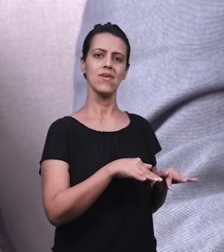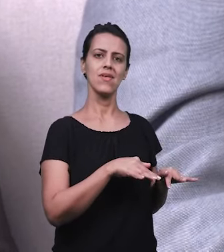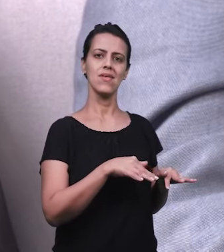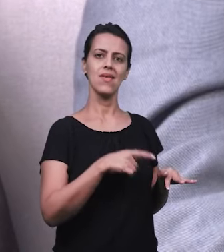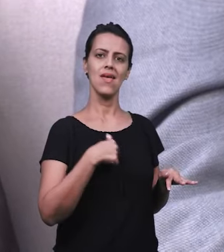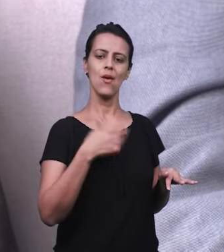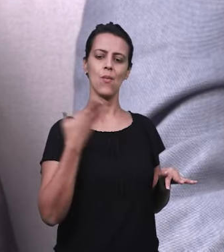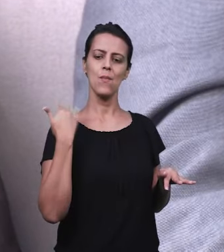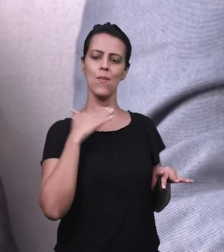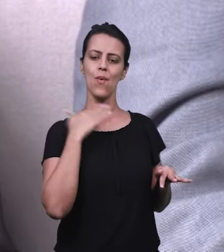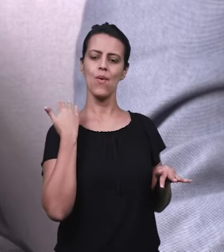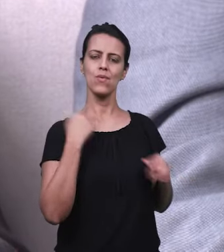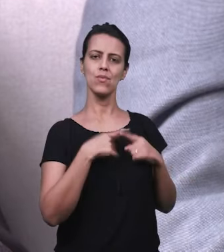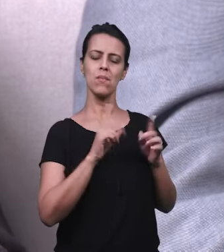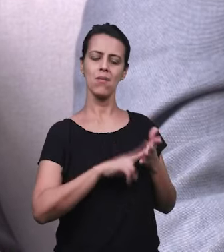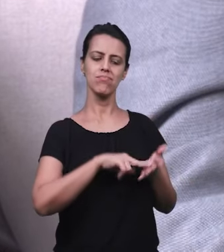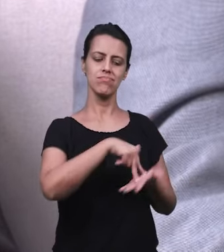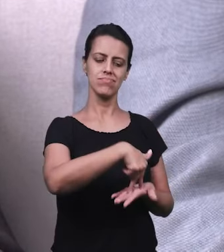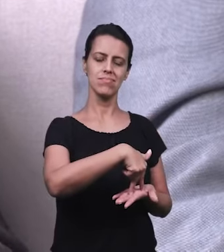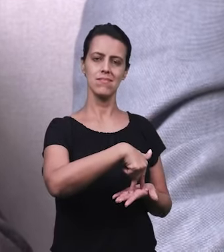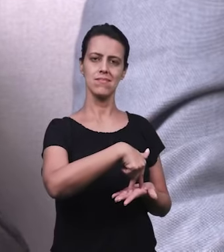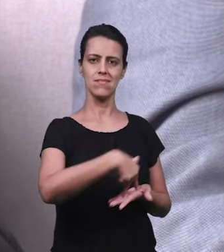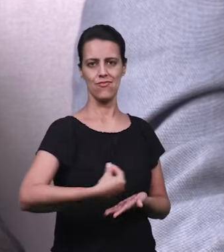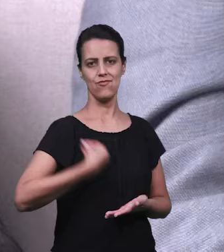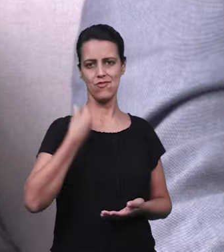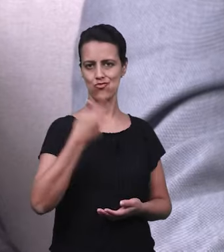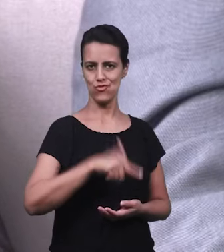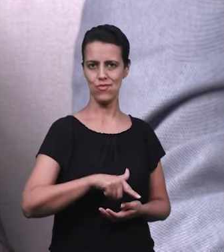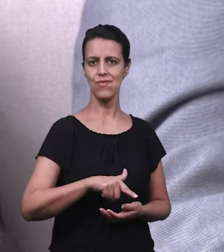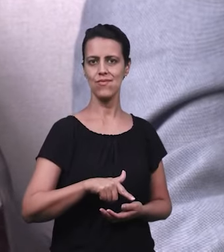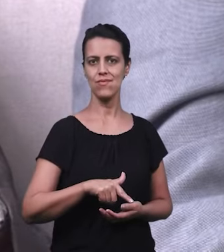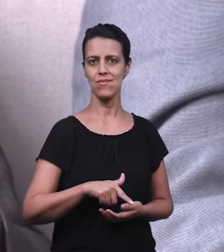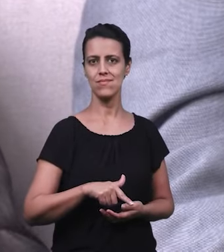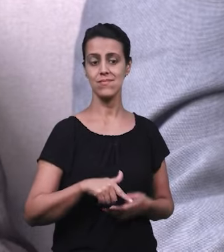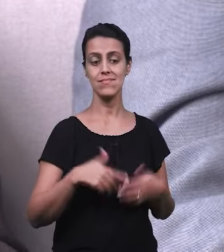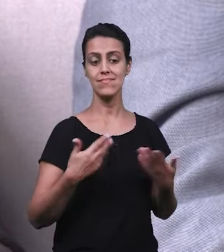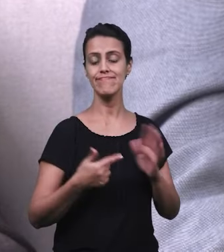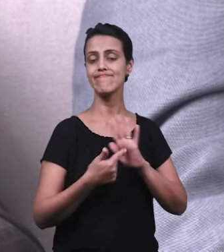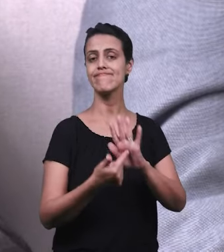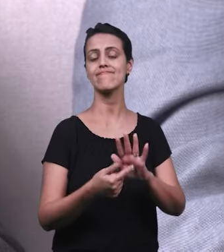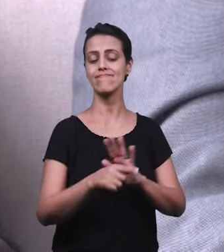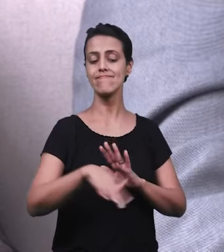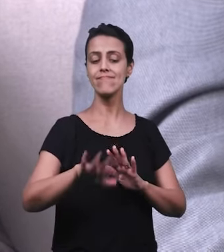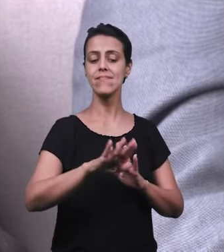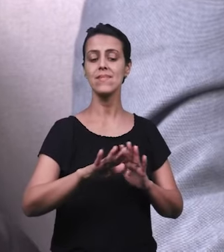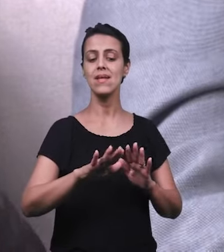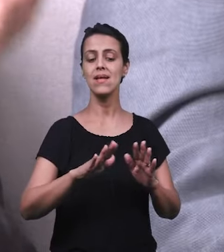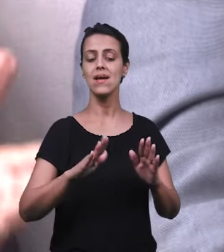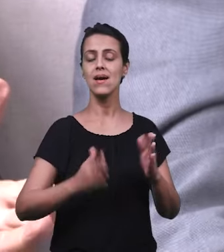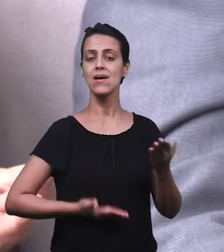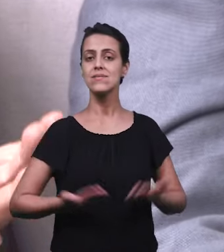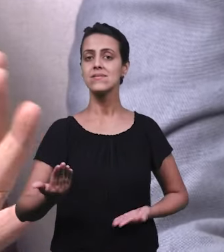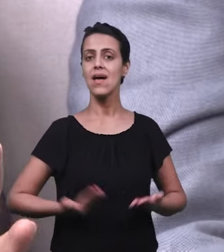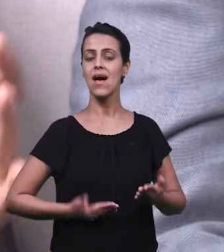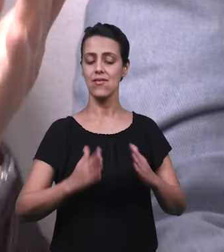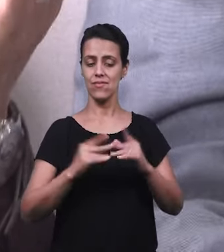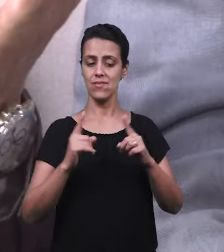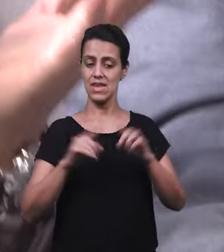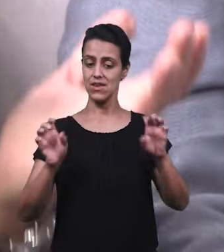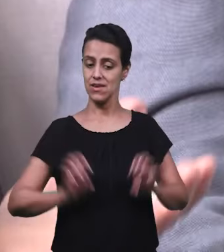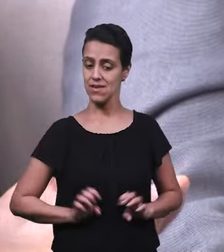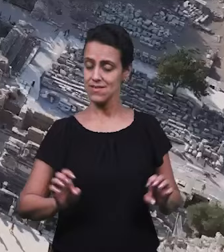e reviveu. Então, essa expressão, ela vai mostrar ali que a igreja de Esmirna, que vai viver a doutrina que